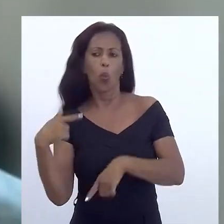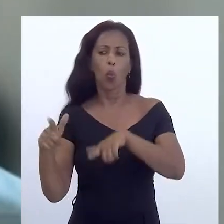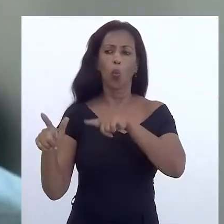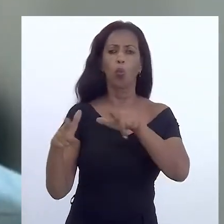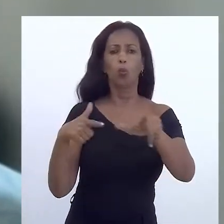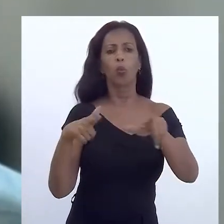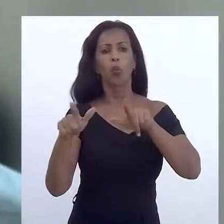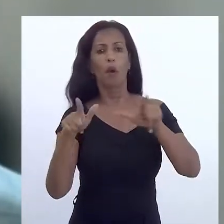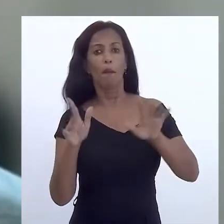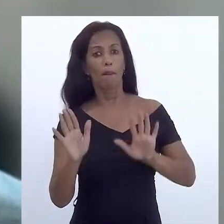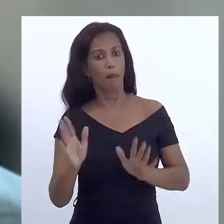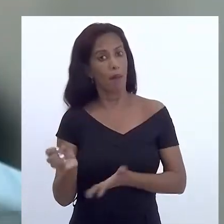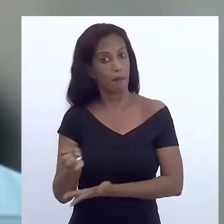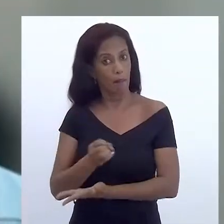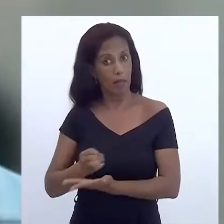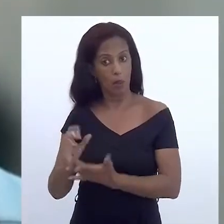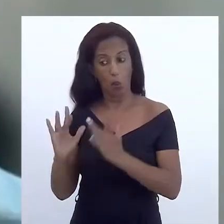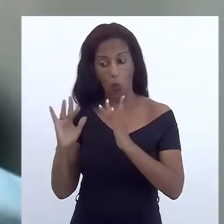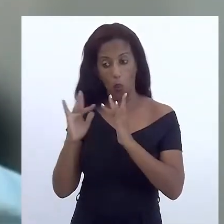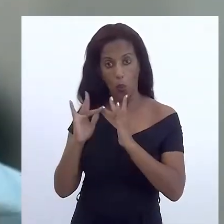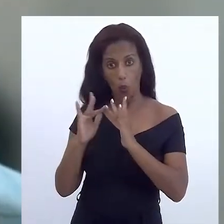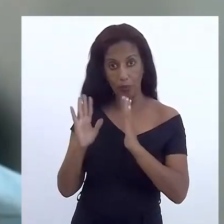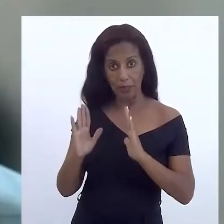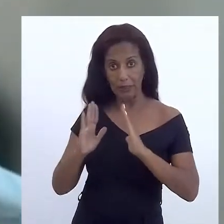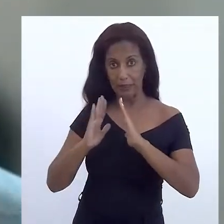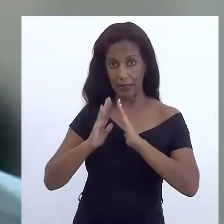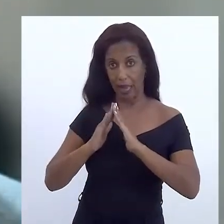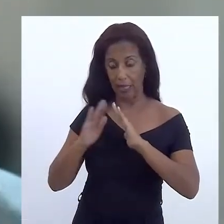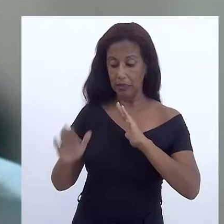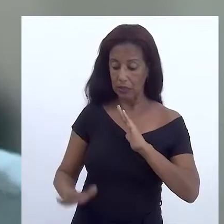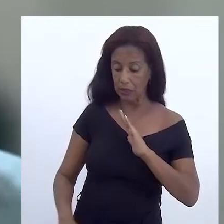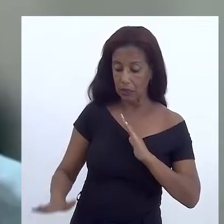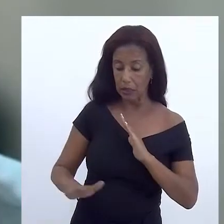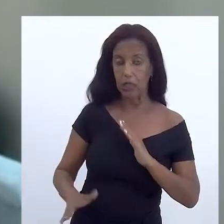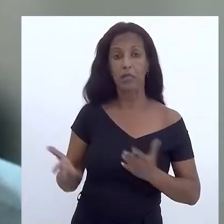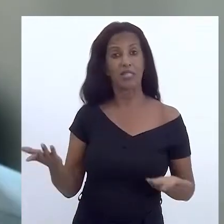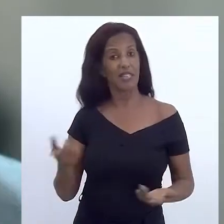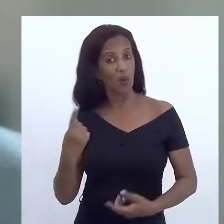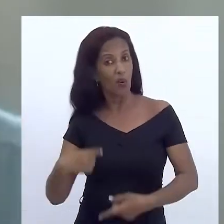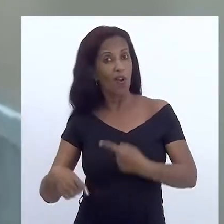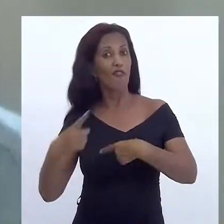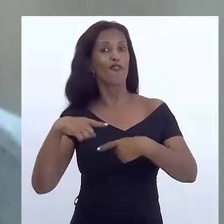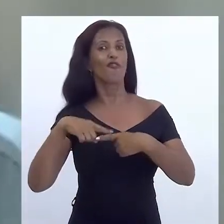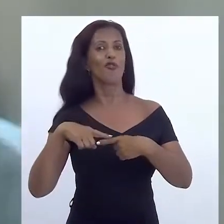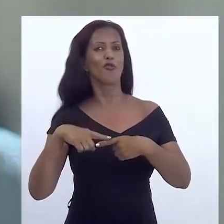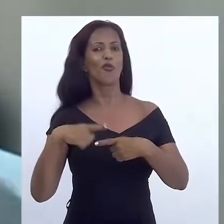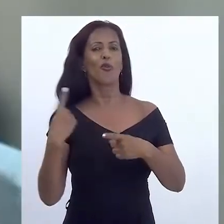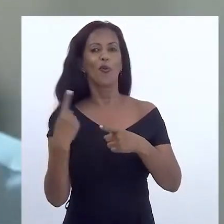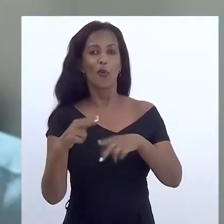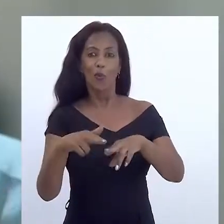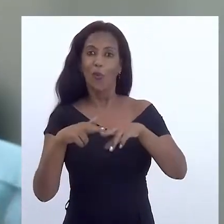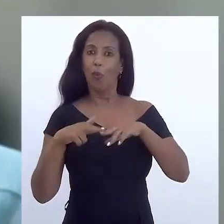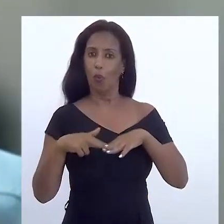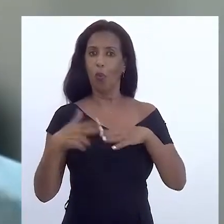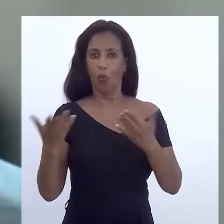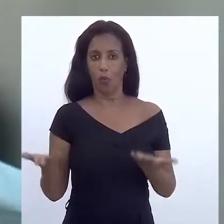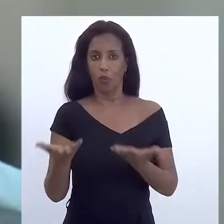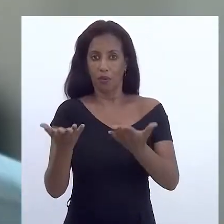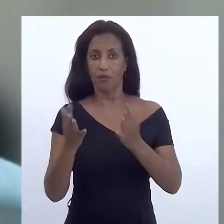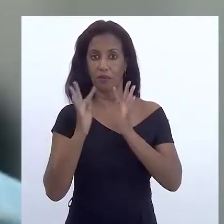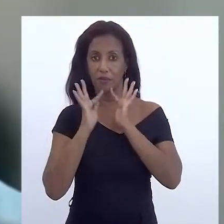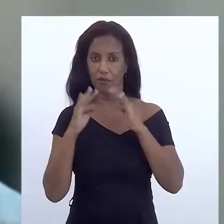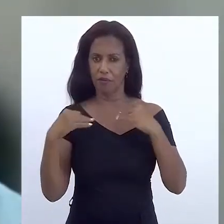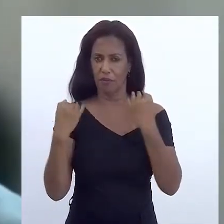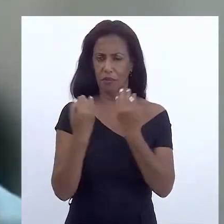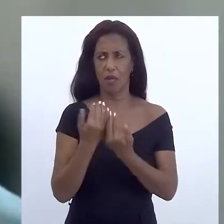mas basicamente foi mais o contato mais intenso na infância e depois sendo retomado agora, mais recentemente, por conta até dessa questão